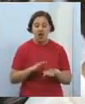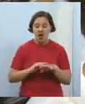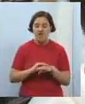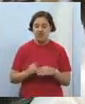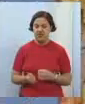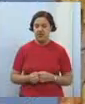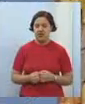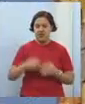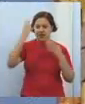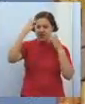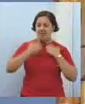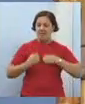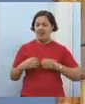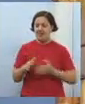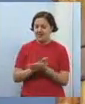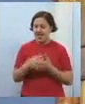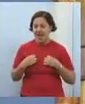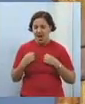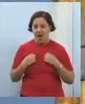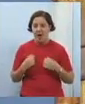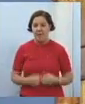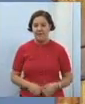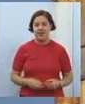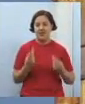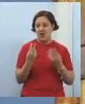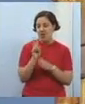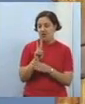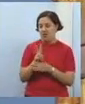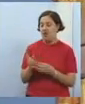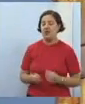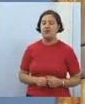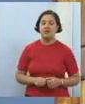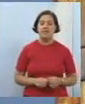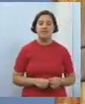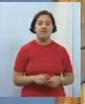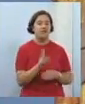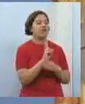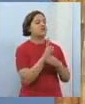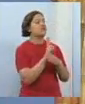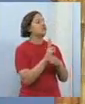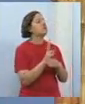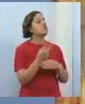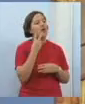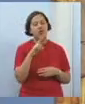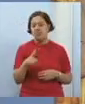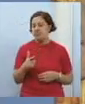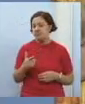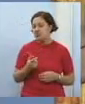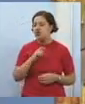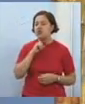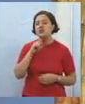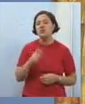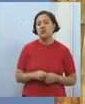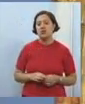banho pelada lá, não pode não. Fez igual o guarda. A moça chegou lá, olhou, não tinha ninguém, tinha